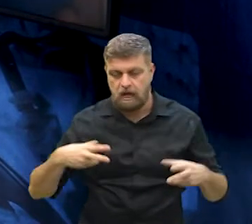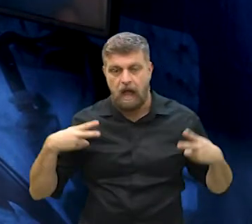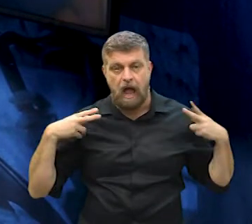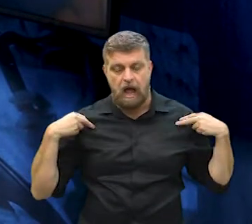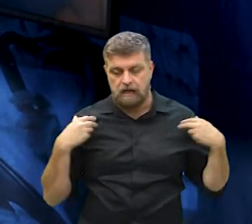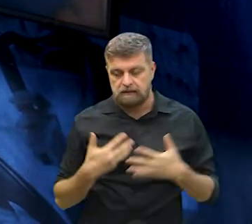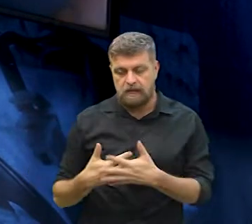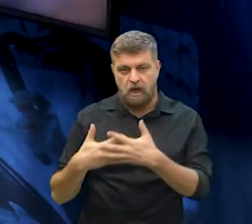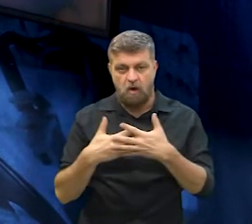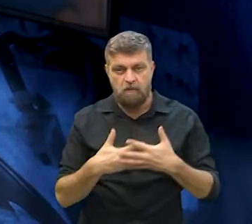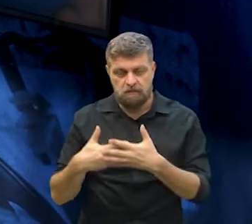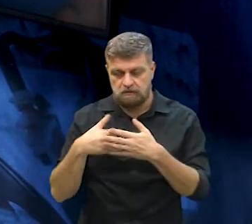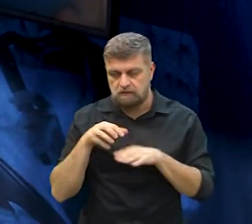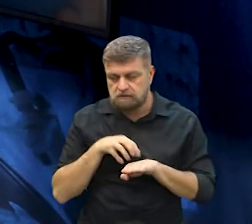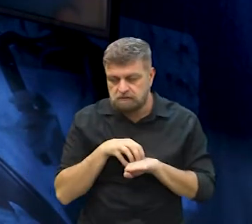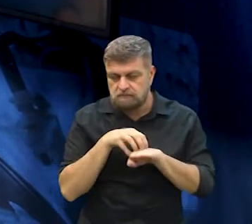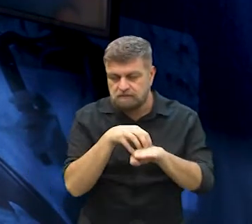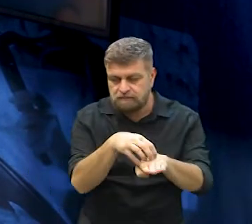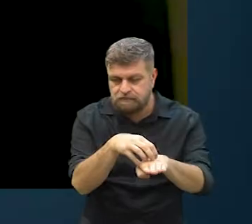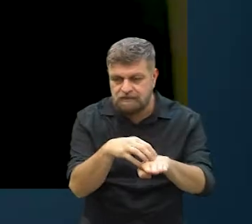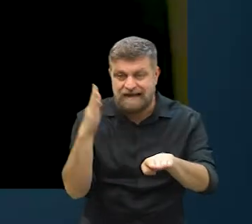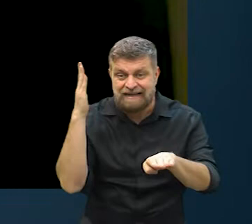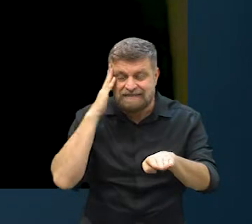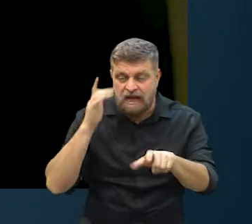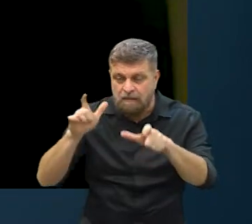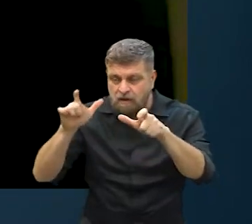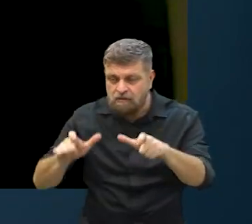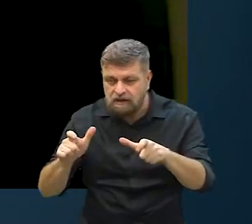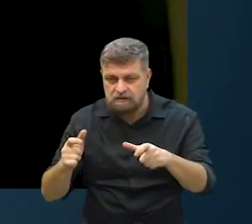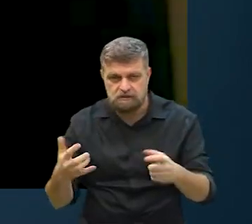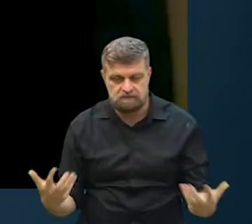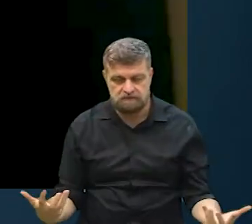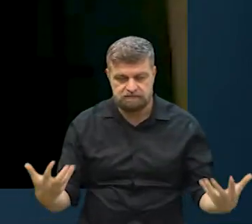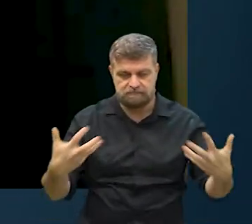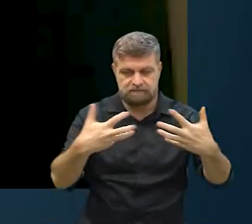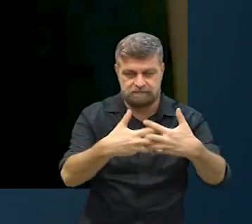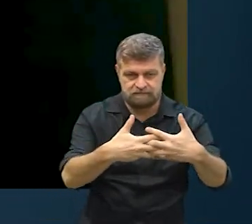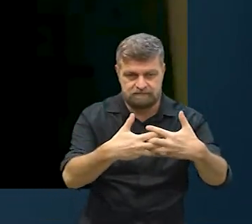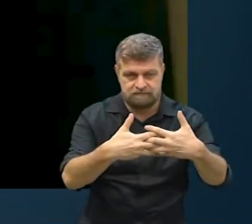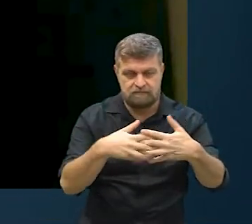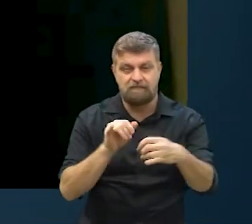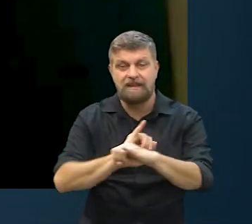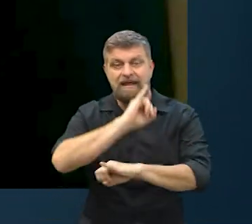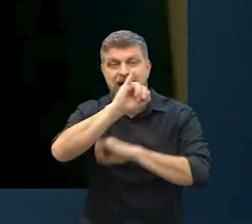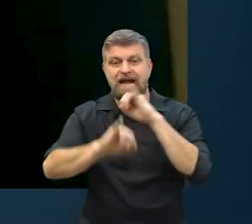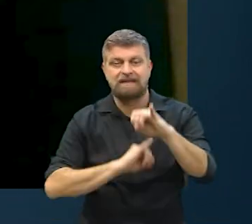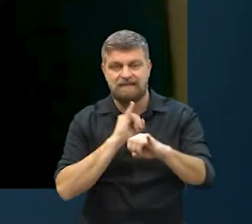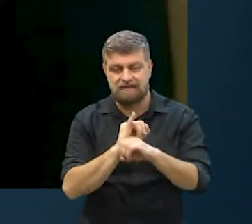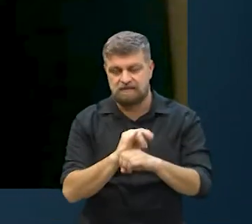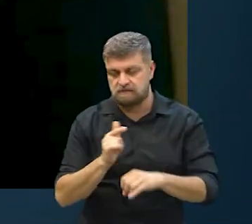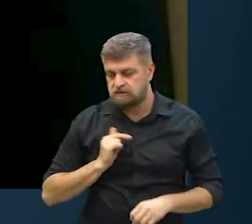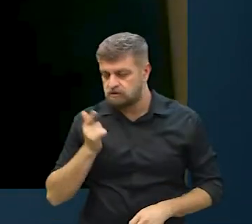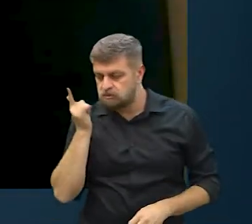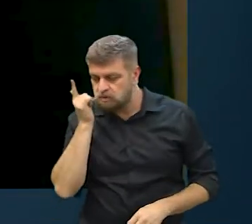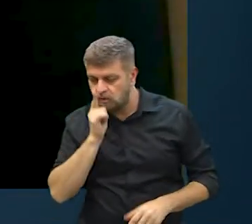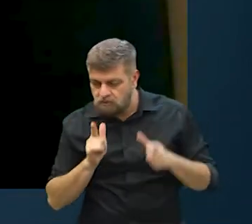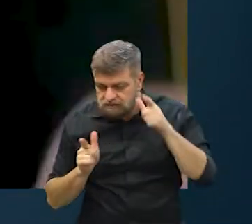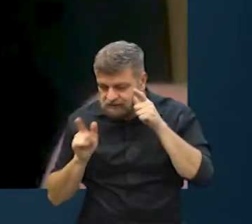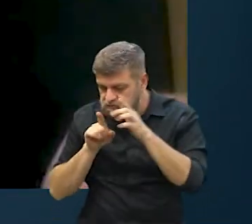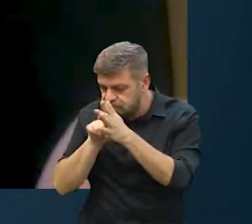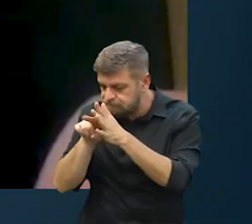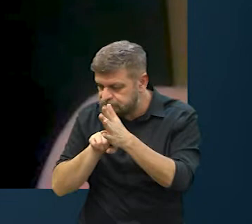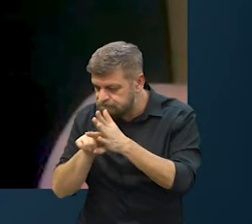próprio motorista que está chegando naquele ponto. Então, a gente faz o tracking online dessa atividade. A